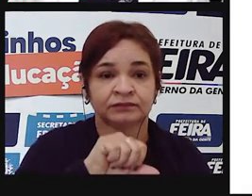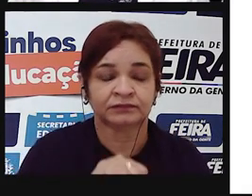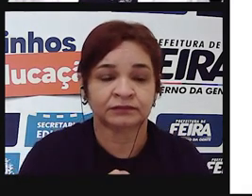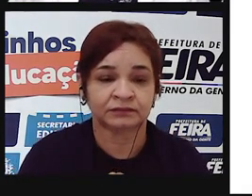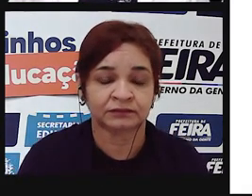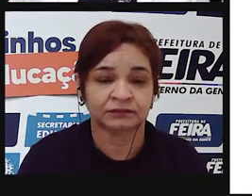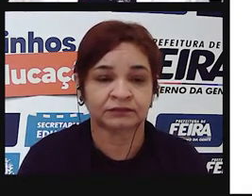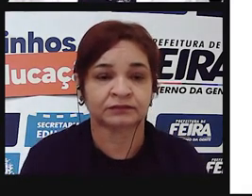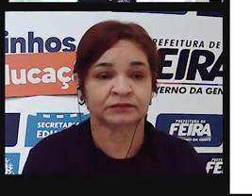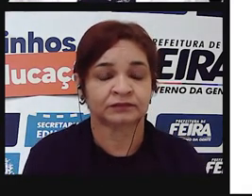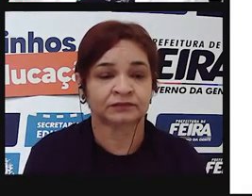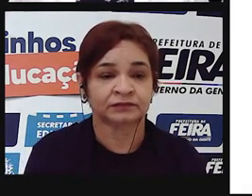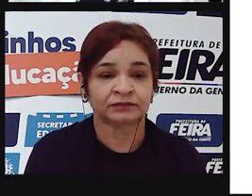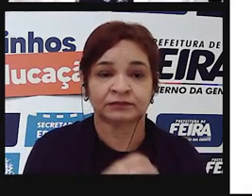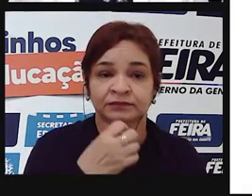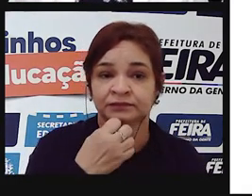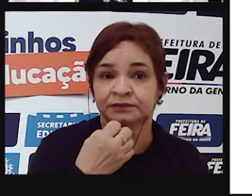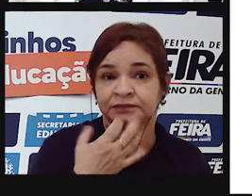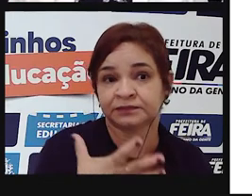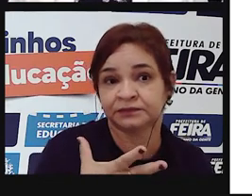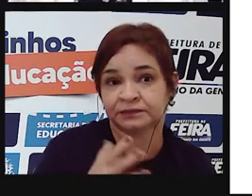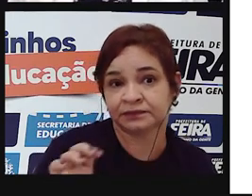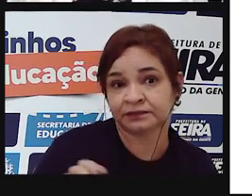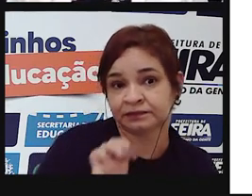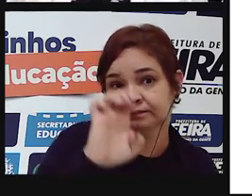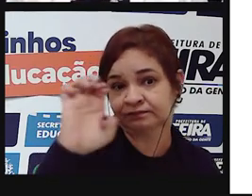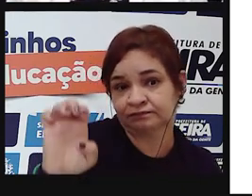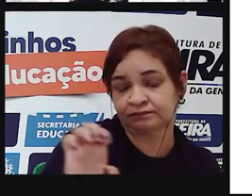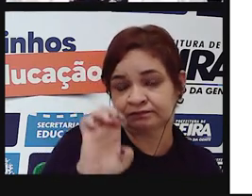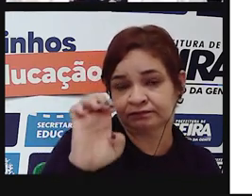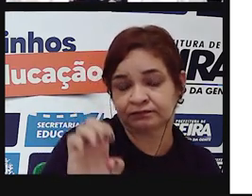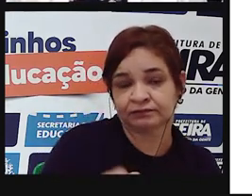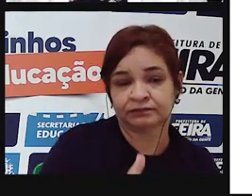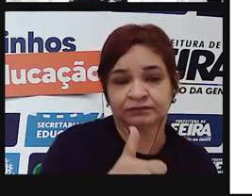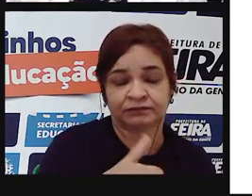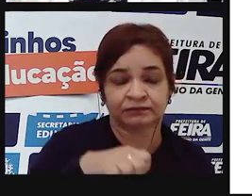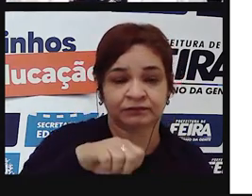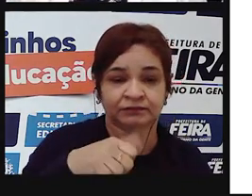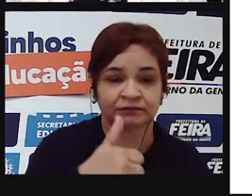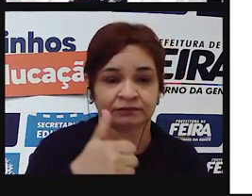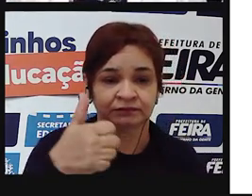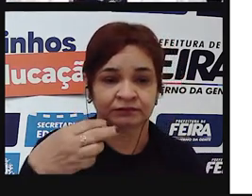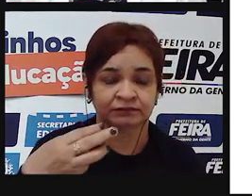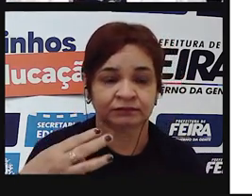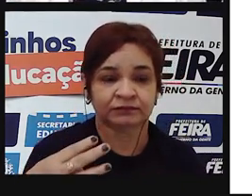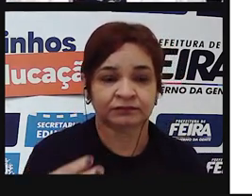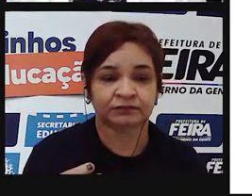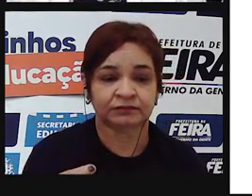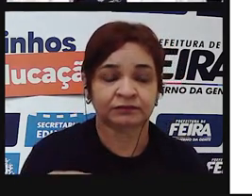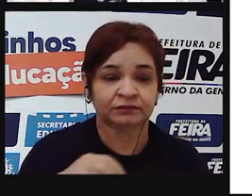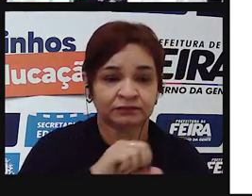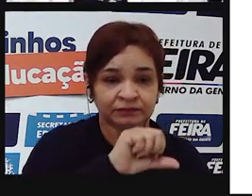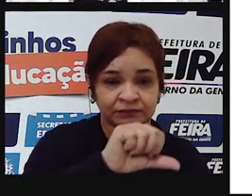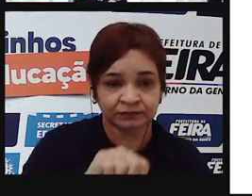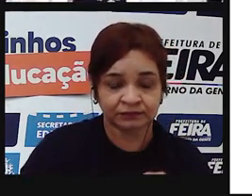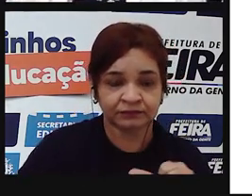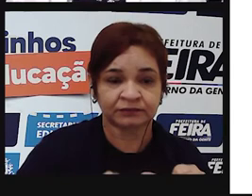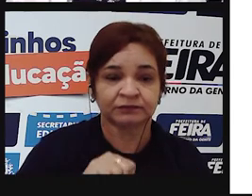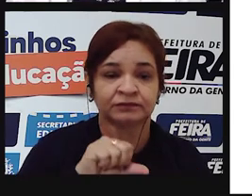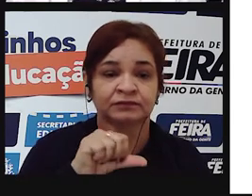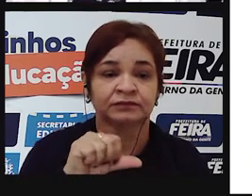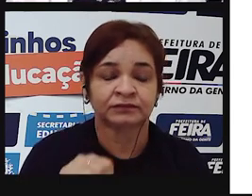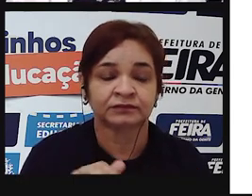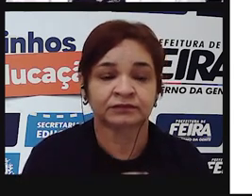de civilização aos padrões europeus. Em 1913, o porto foi renovado e houve